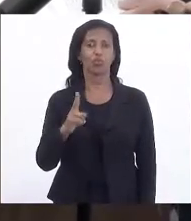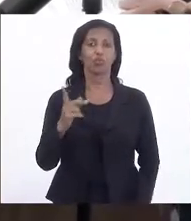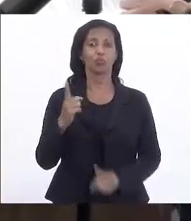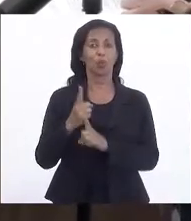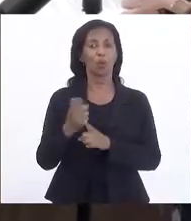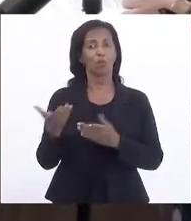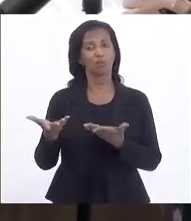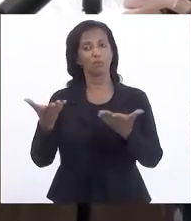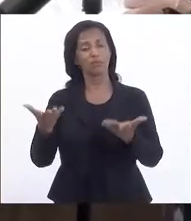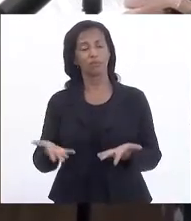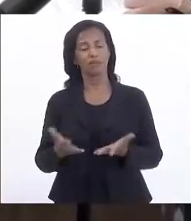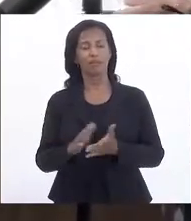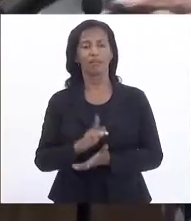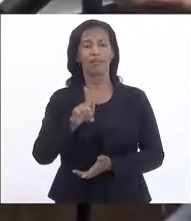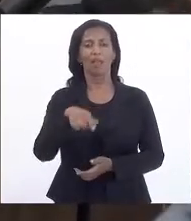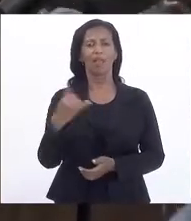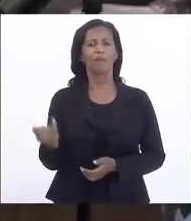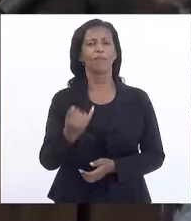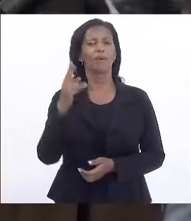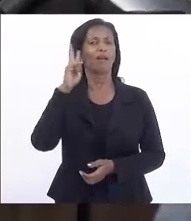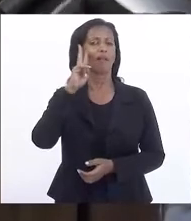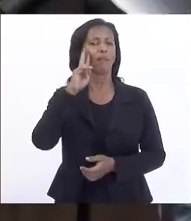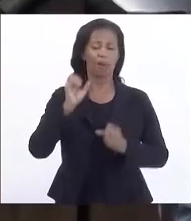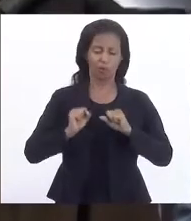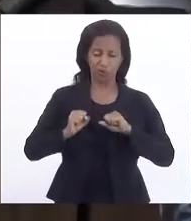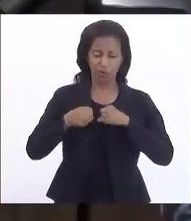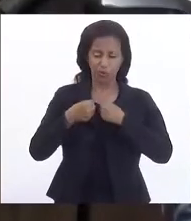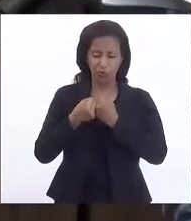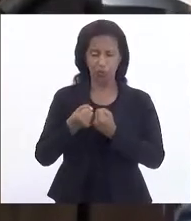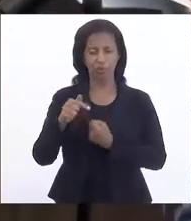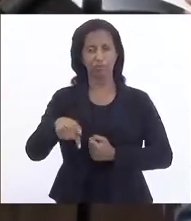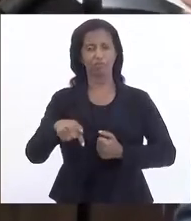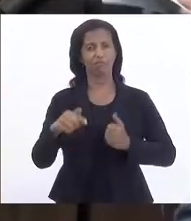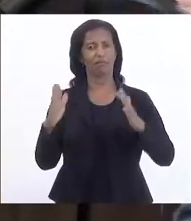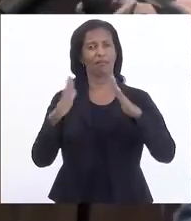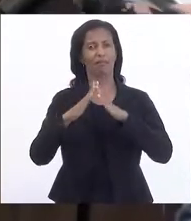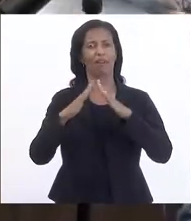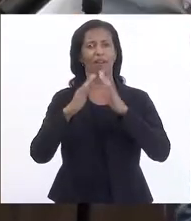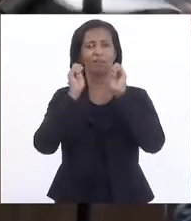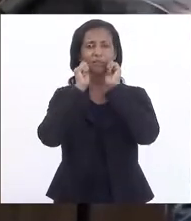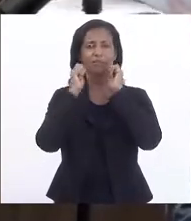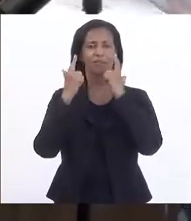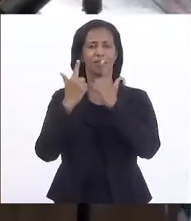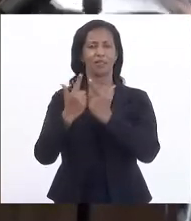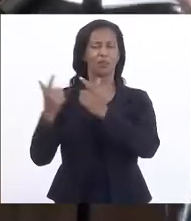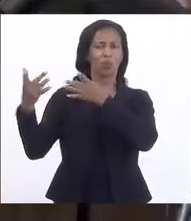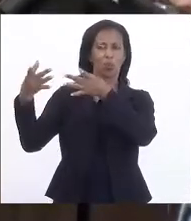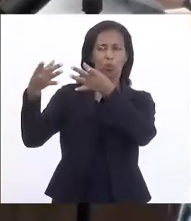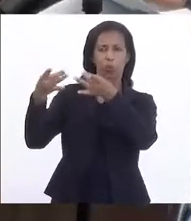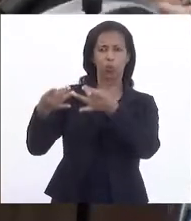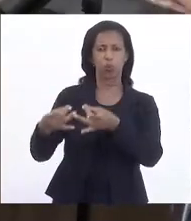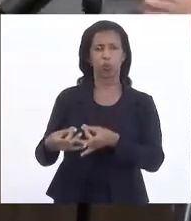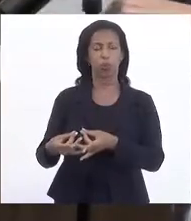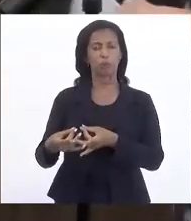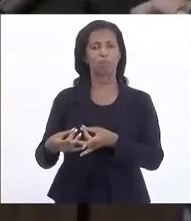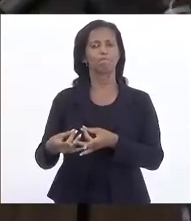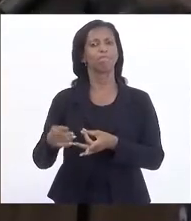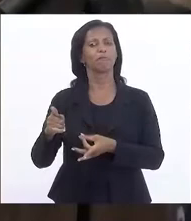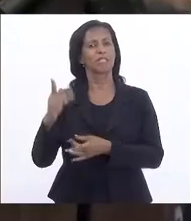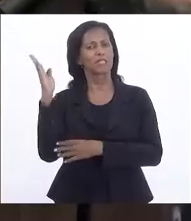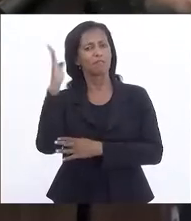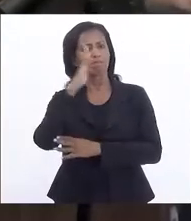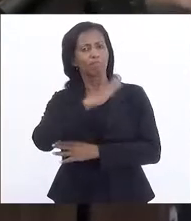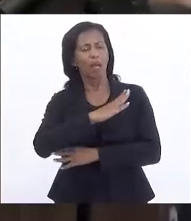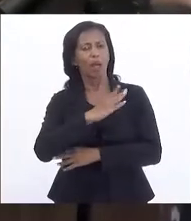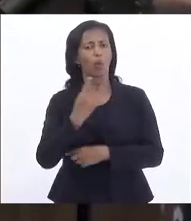aqui então é importante lembrar dos esforços dessa casa para mitigar esse mal que é resultado